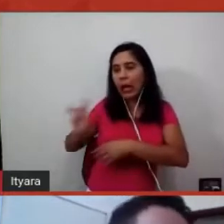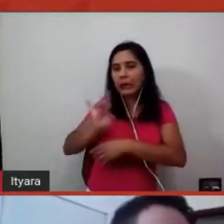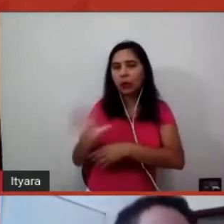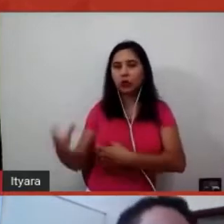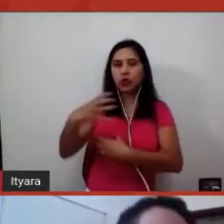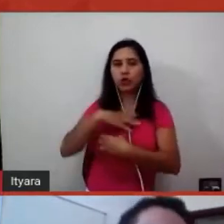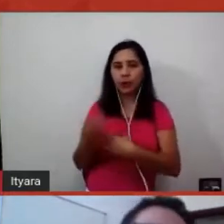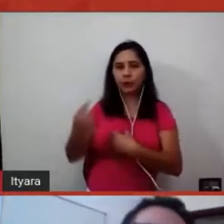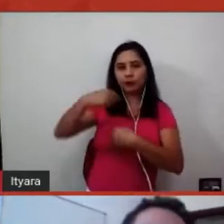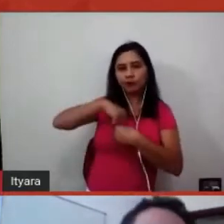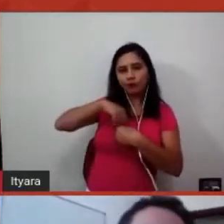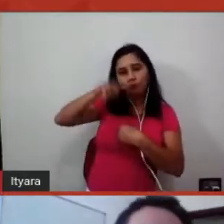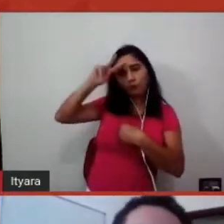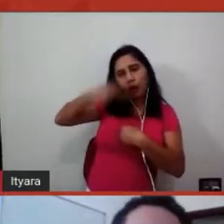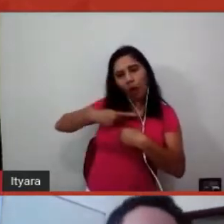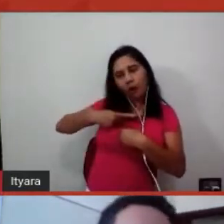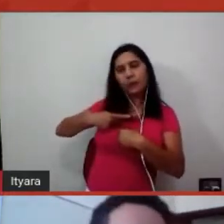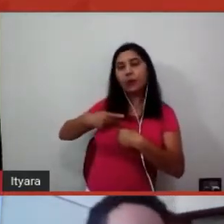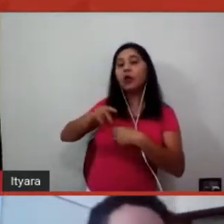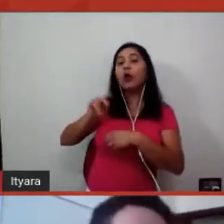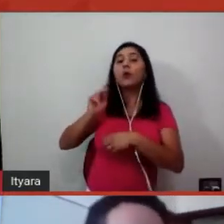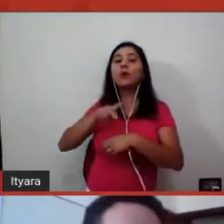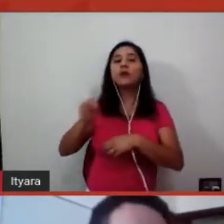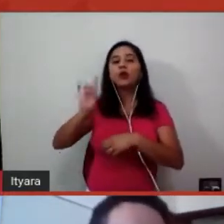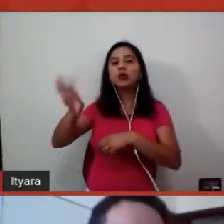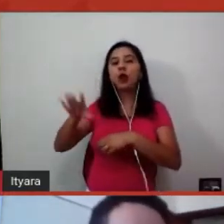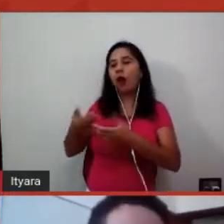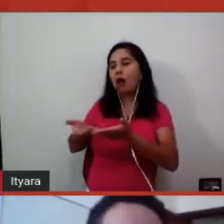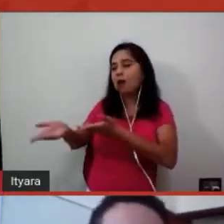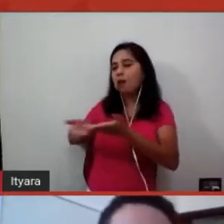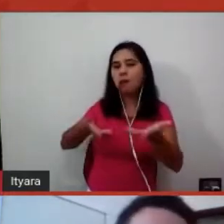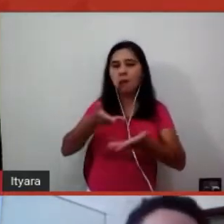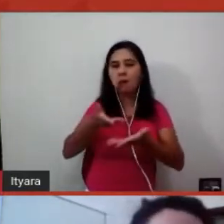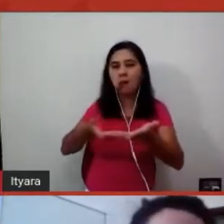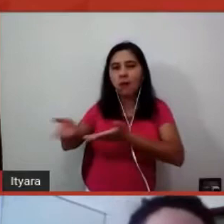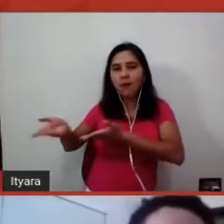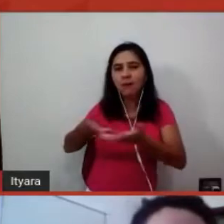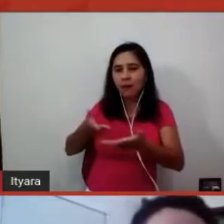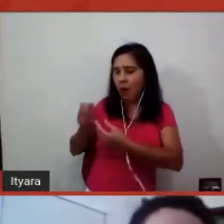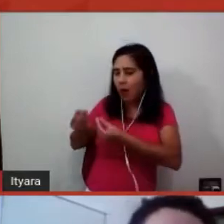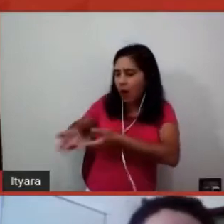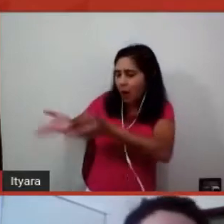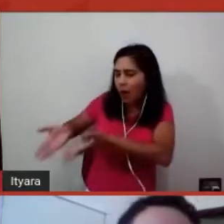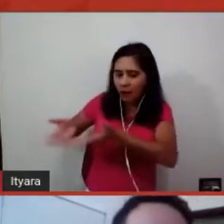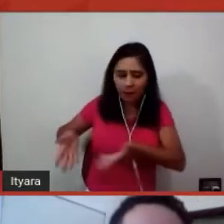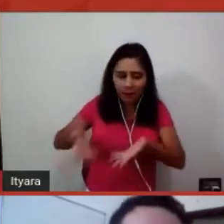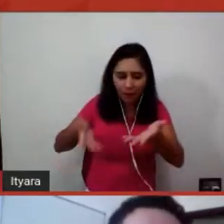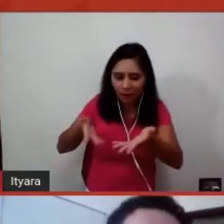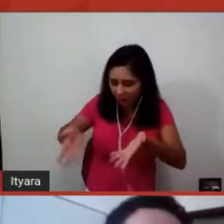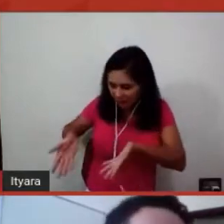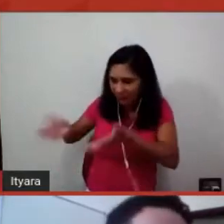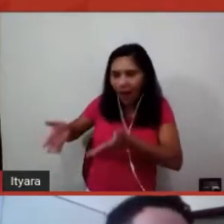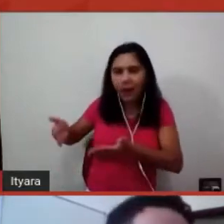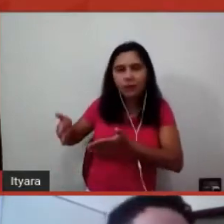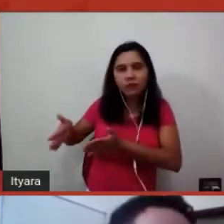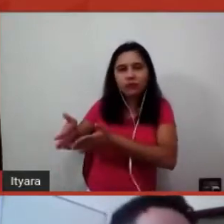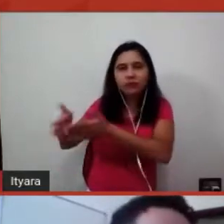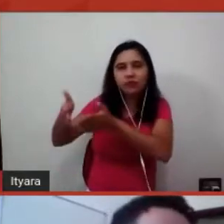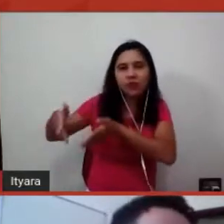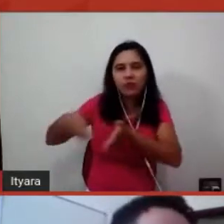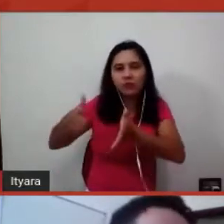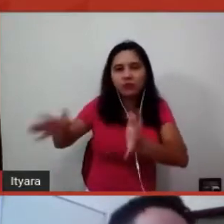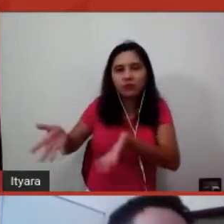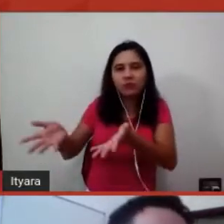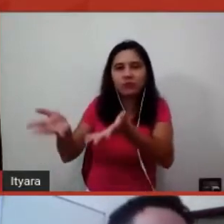né? O professor vai ser um trabalho de facilitador, de ir ajudando os estudantes a trilharem o seu caminho